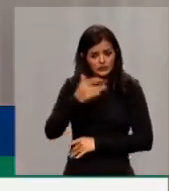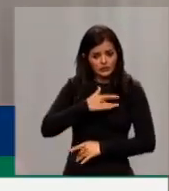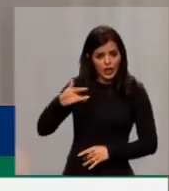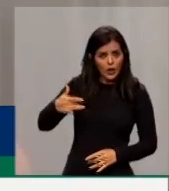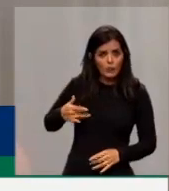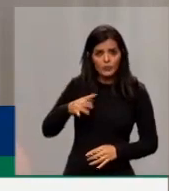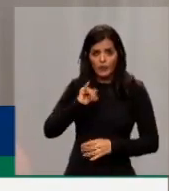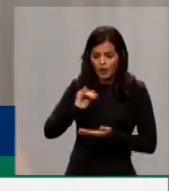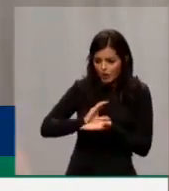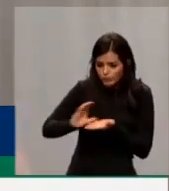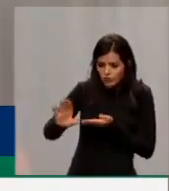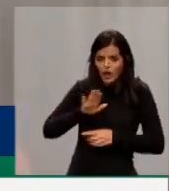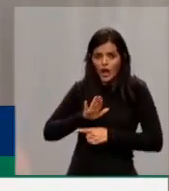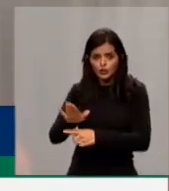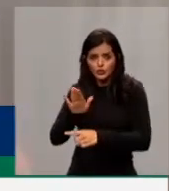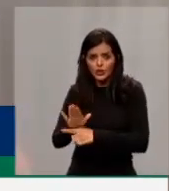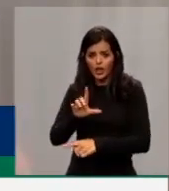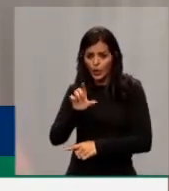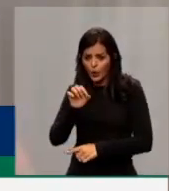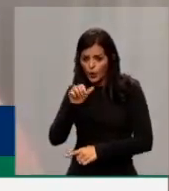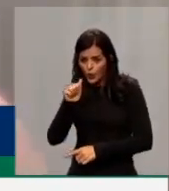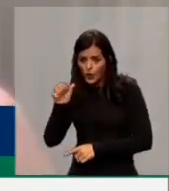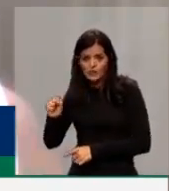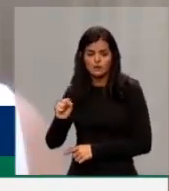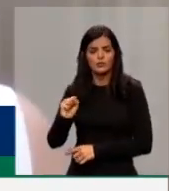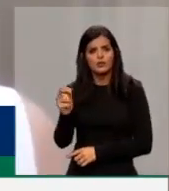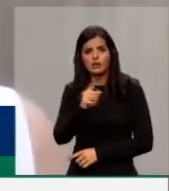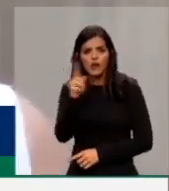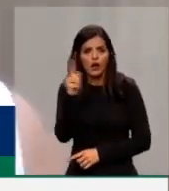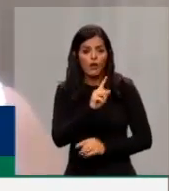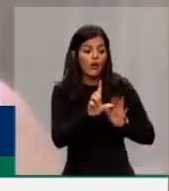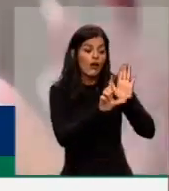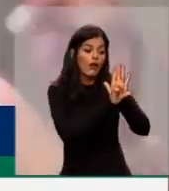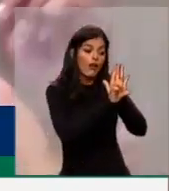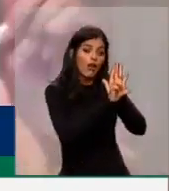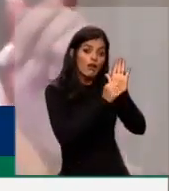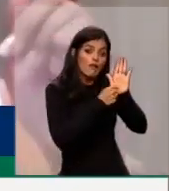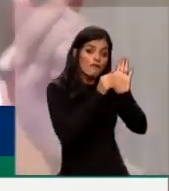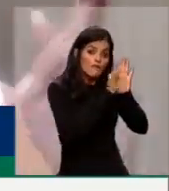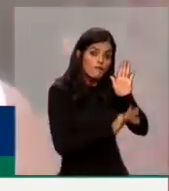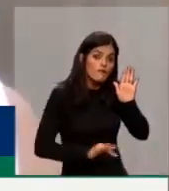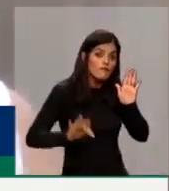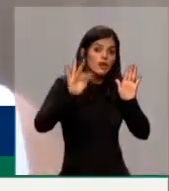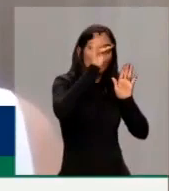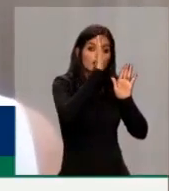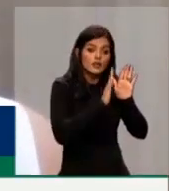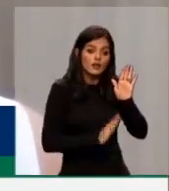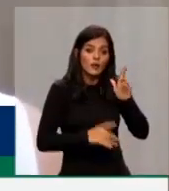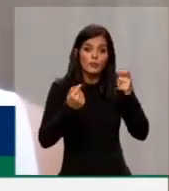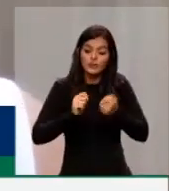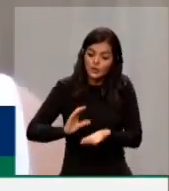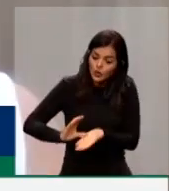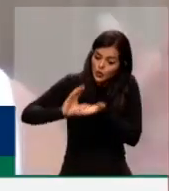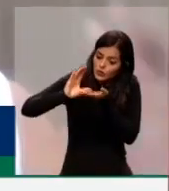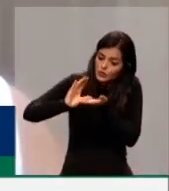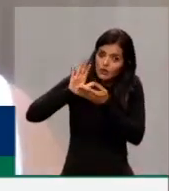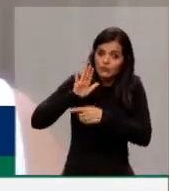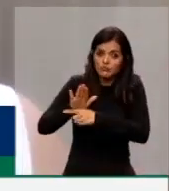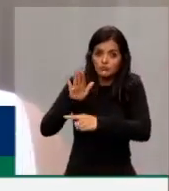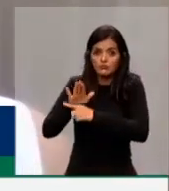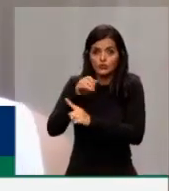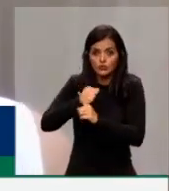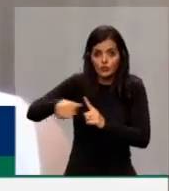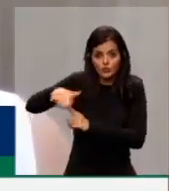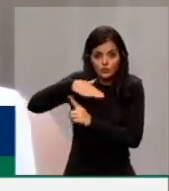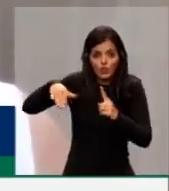o auxílio do LOAS. Não está em lugar nenhum. Se é lei federal, nós precisamos trabalhar com o Conselho de Assistência Social, nós precisamos